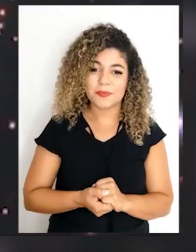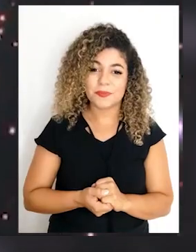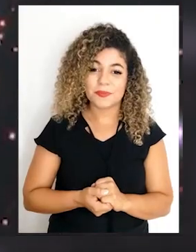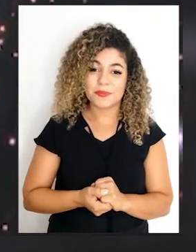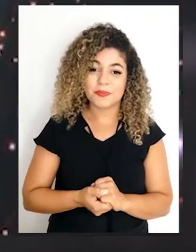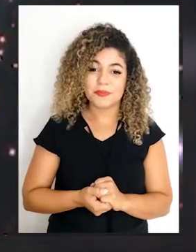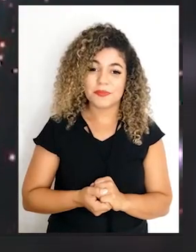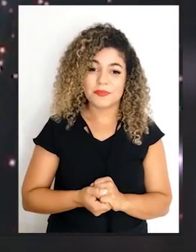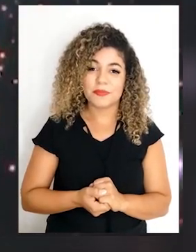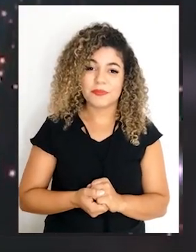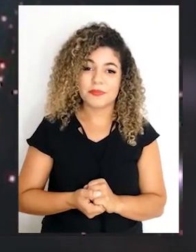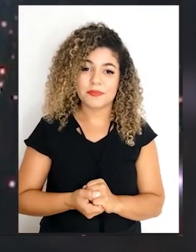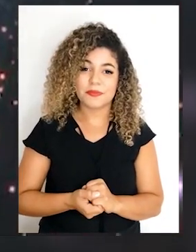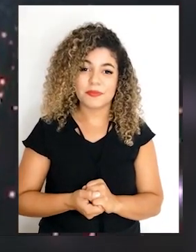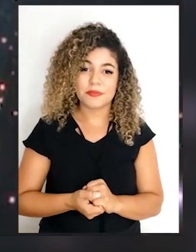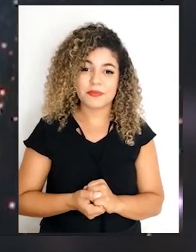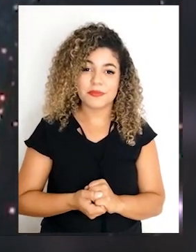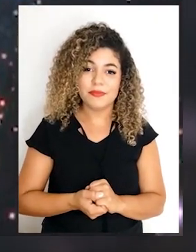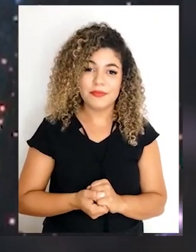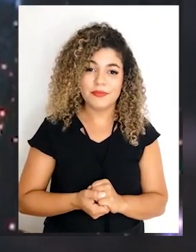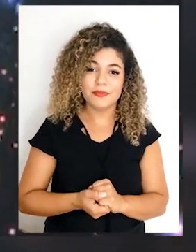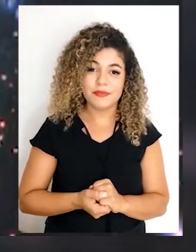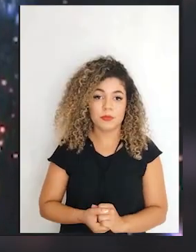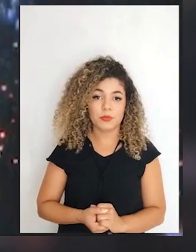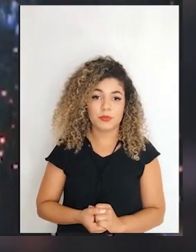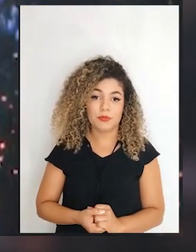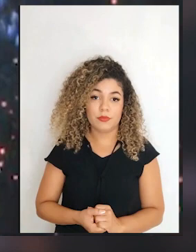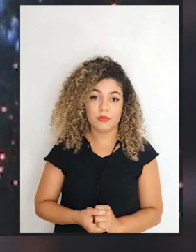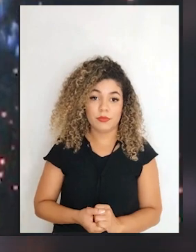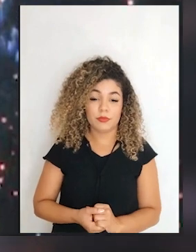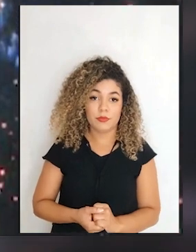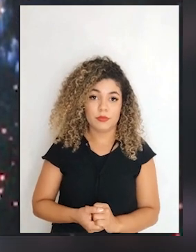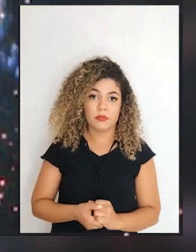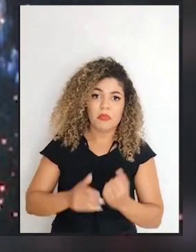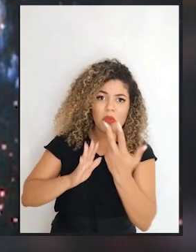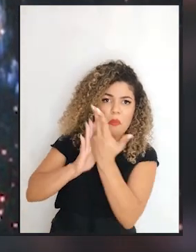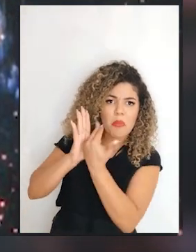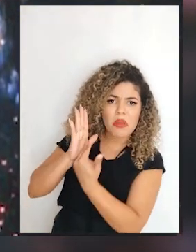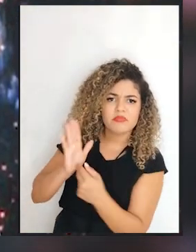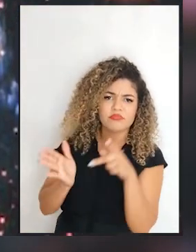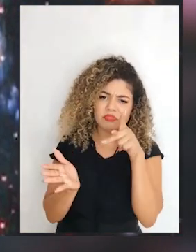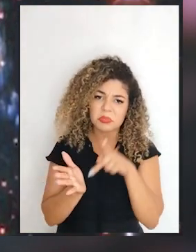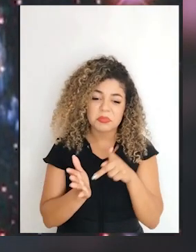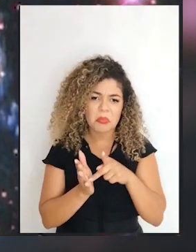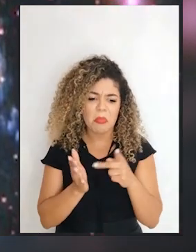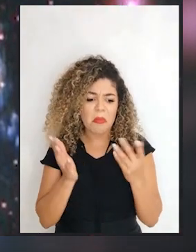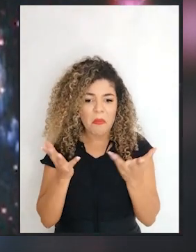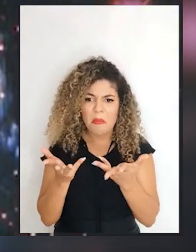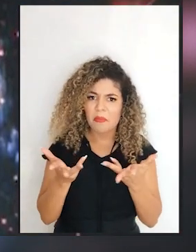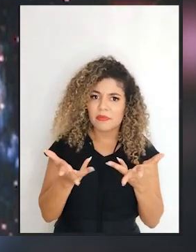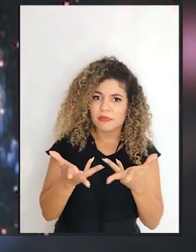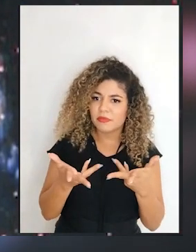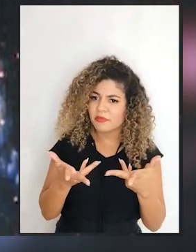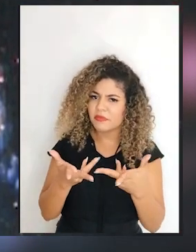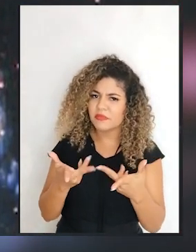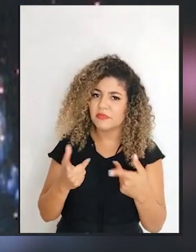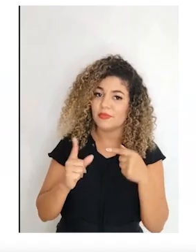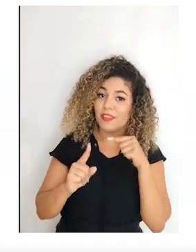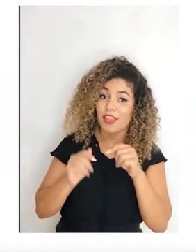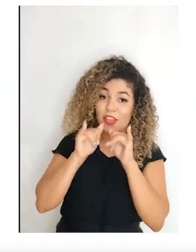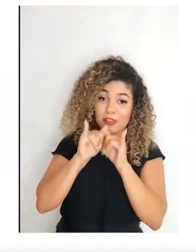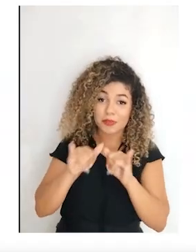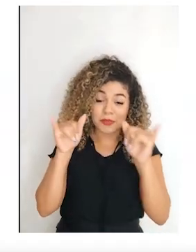Uma imagem verdadeiramente espetacular divulgada pela NASA mostra os remanescentes de uma